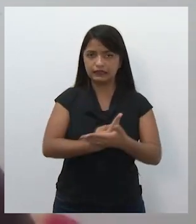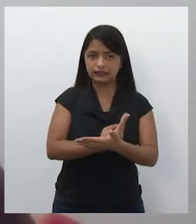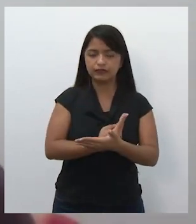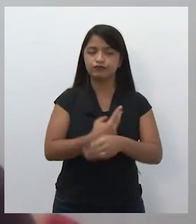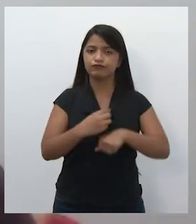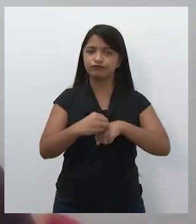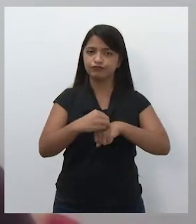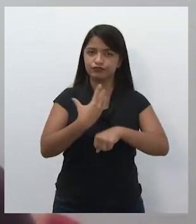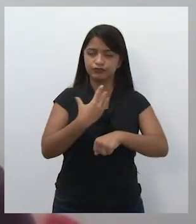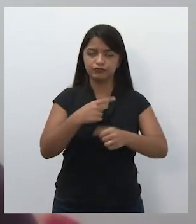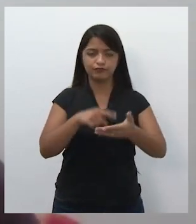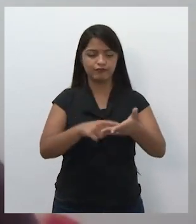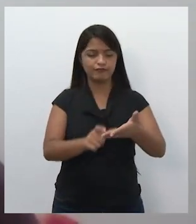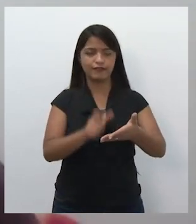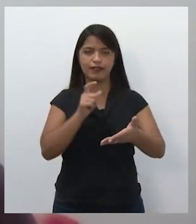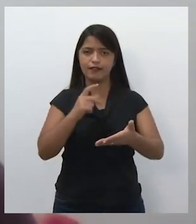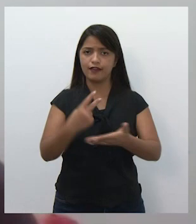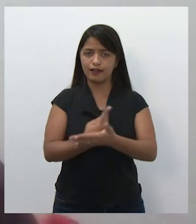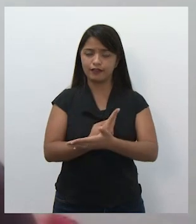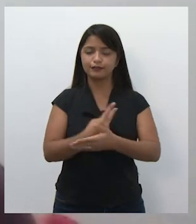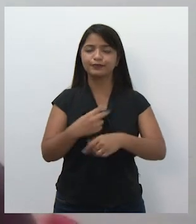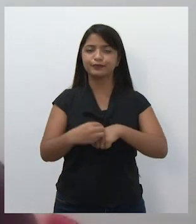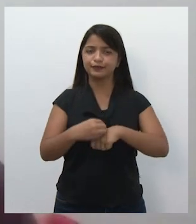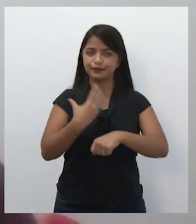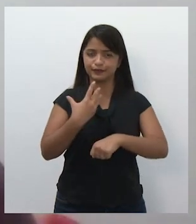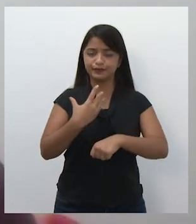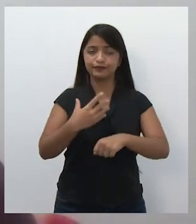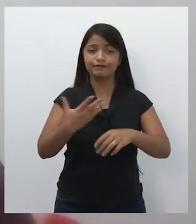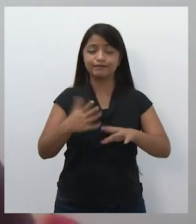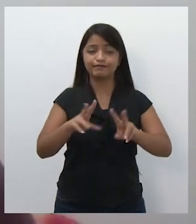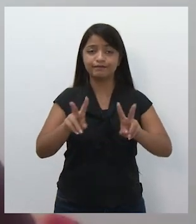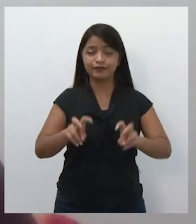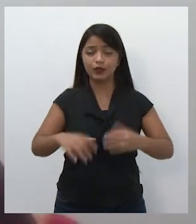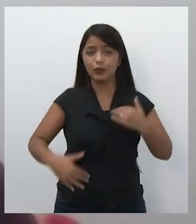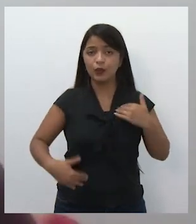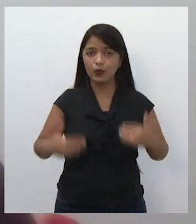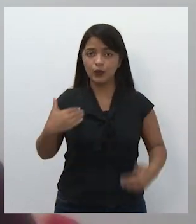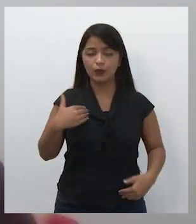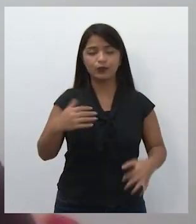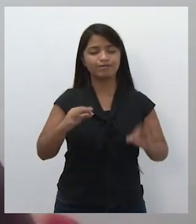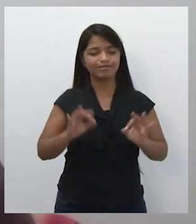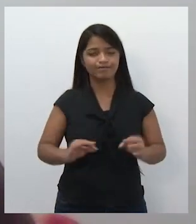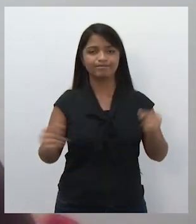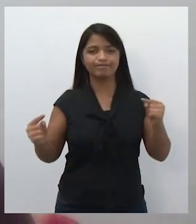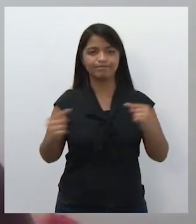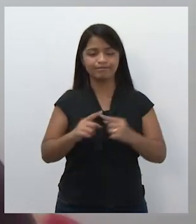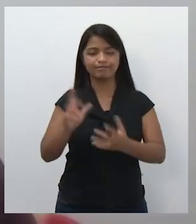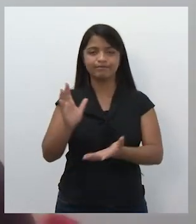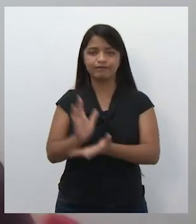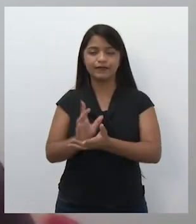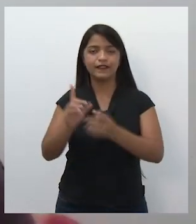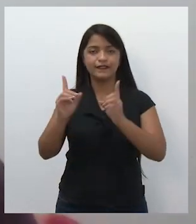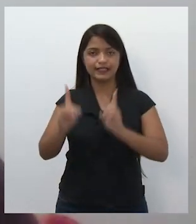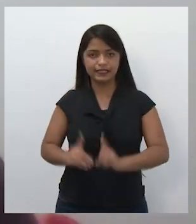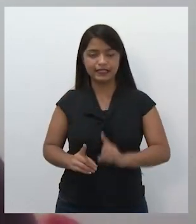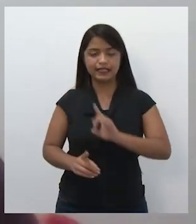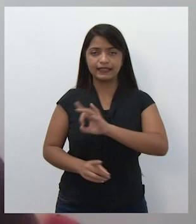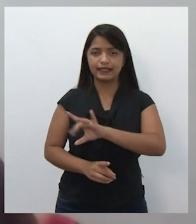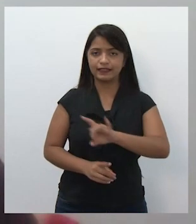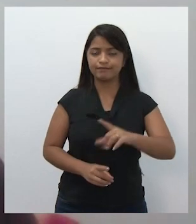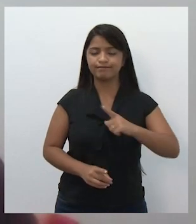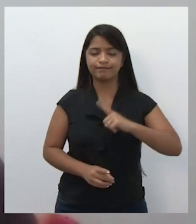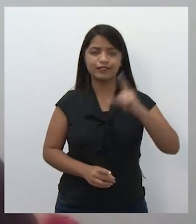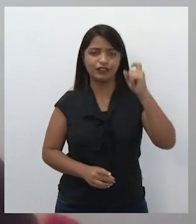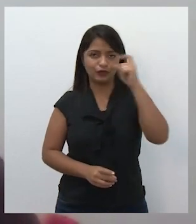não é o termo correto. Mas quando a gente fala de corpo, não daria para não falar das pessoas com deficiência e com as dificuldades que elas